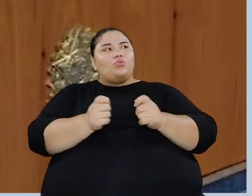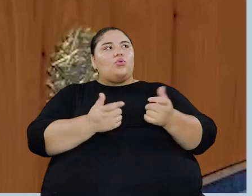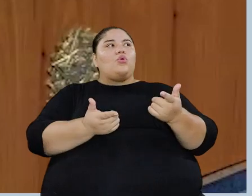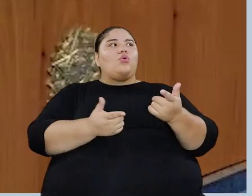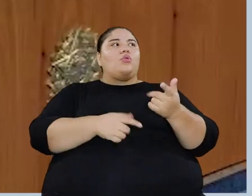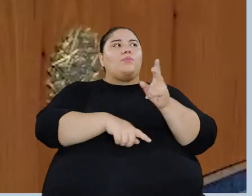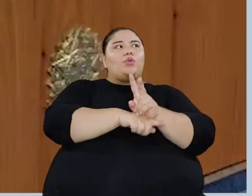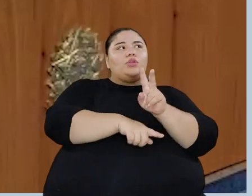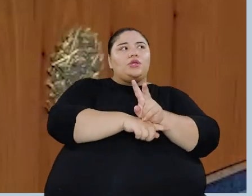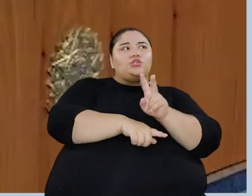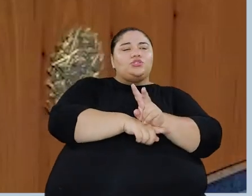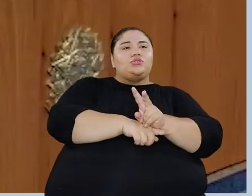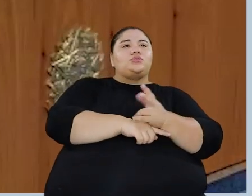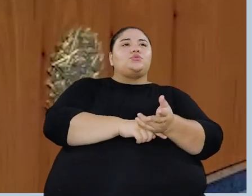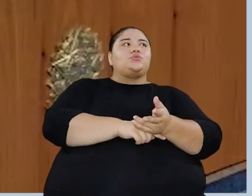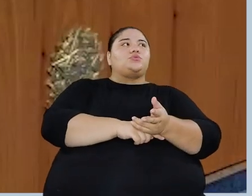né? E